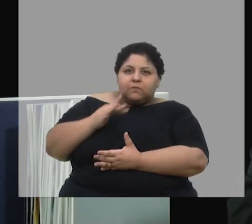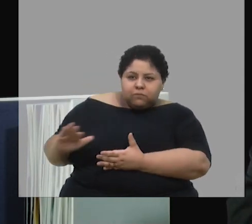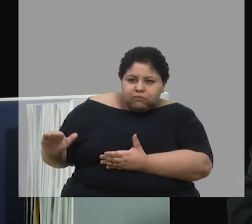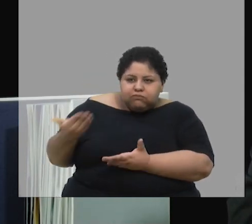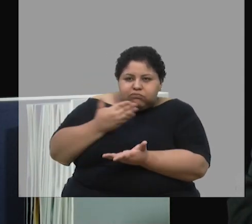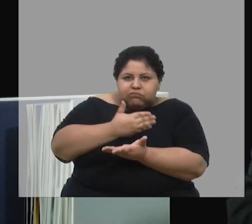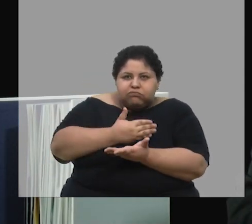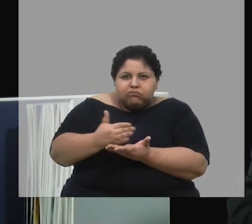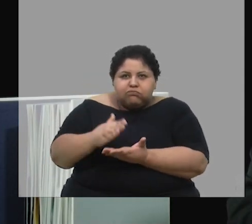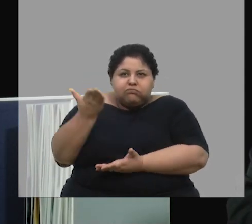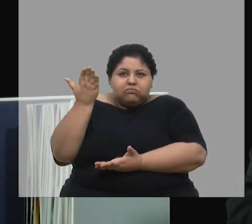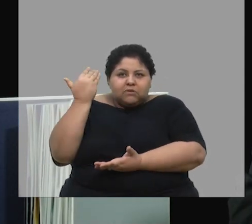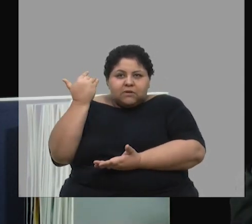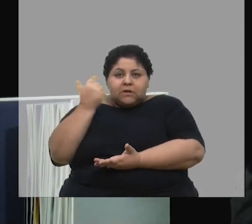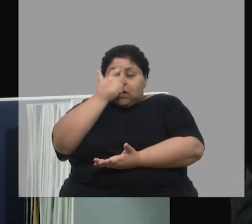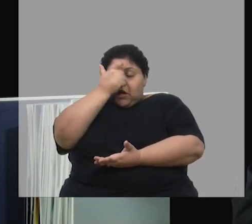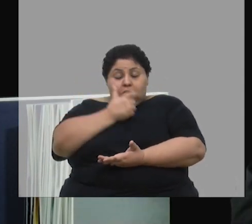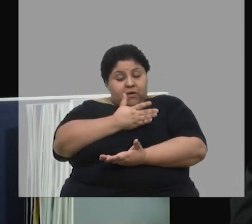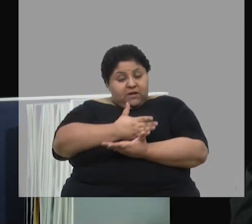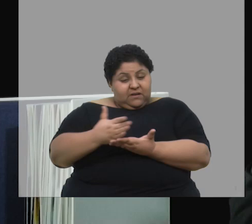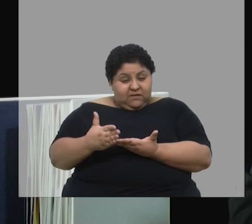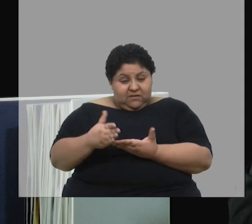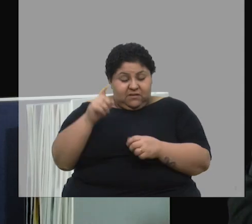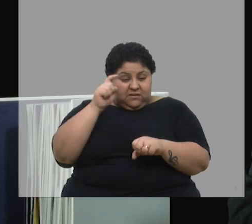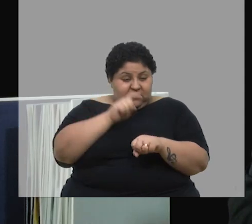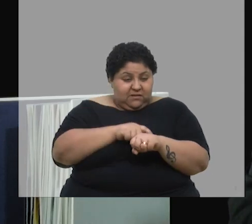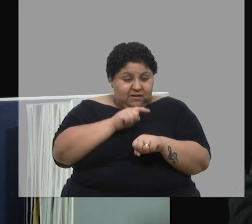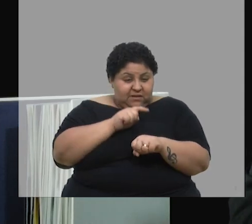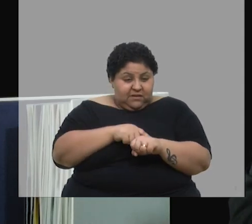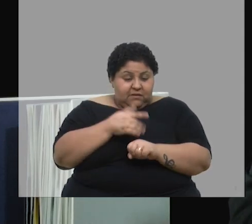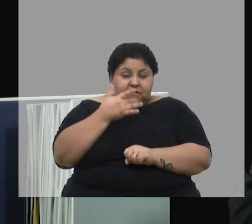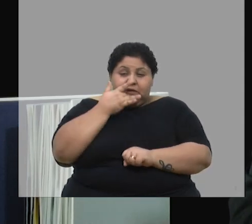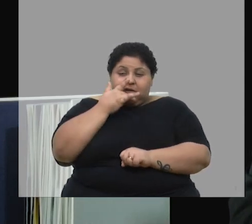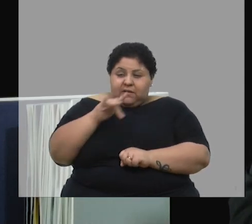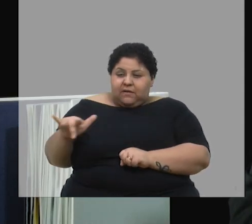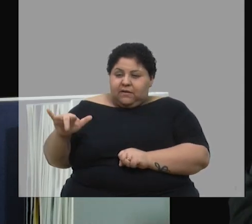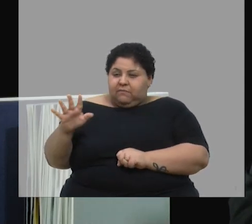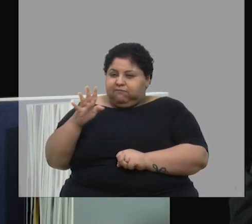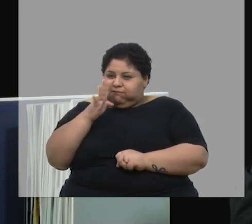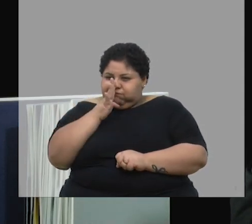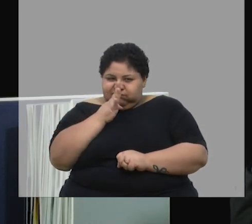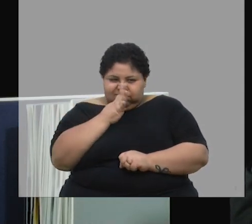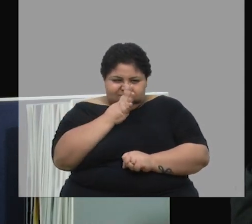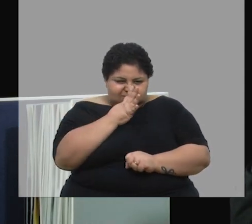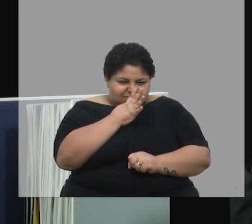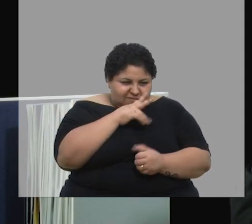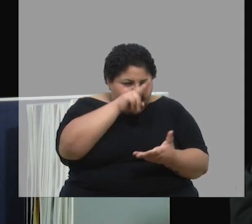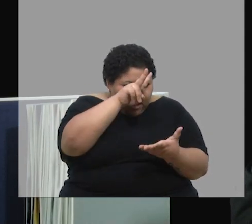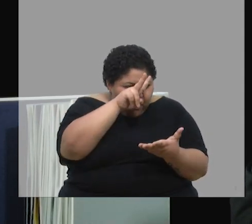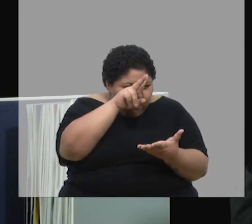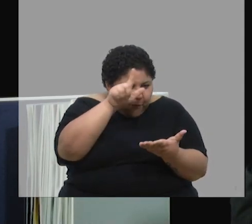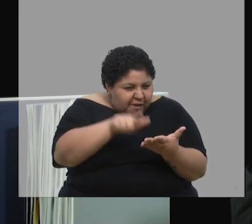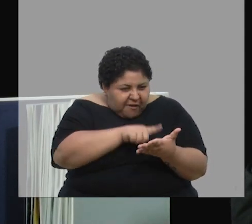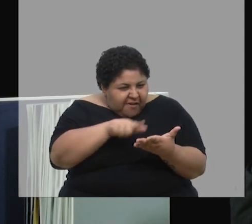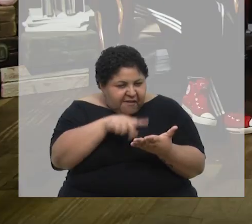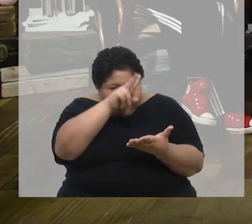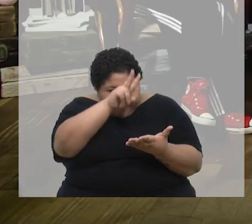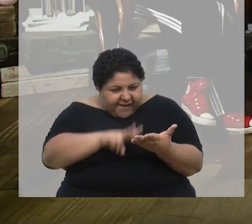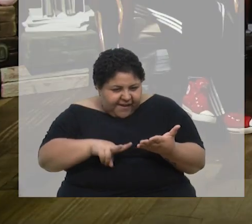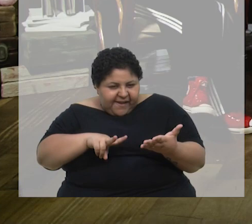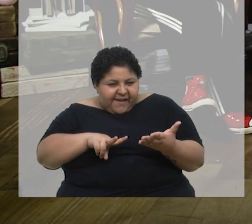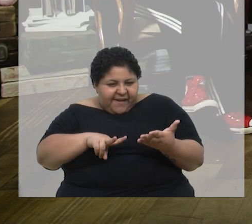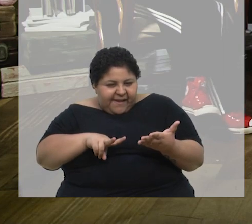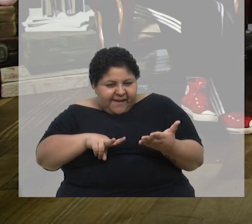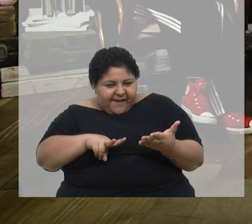educação infantil, porque começa lá. E eu acho que, a partir do momento que a criança é encantada pelo livro e encantada por